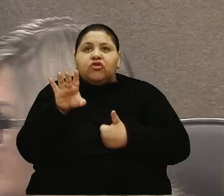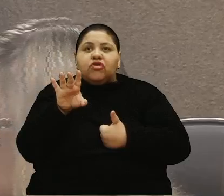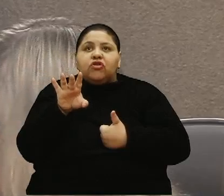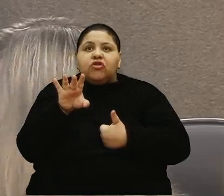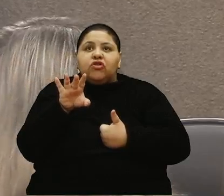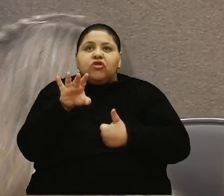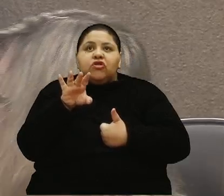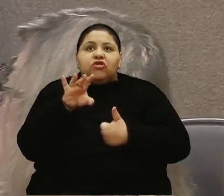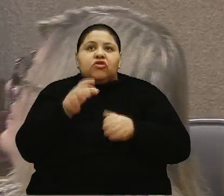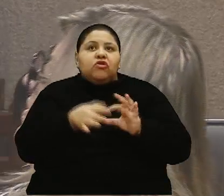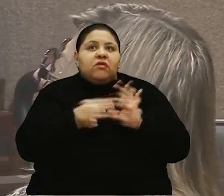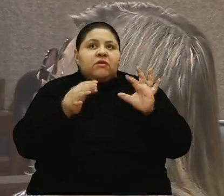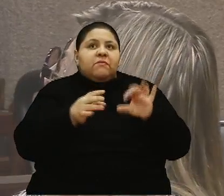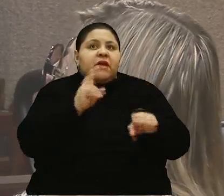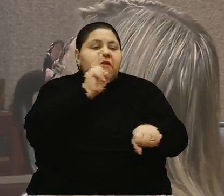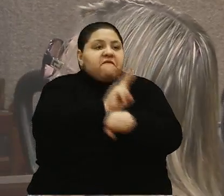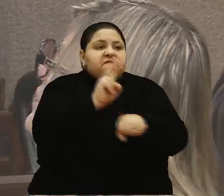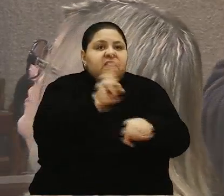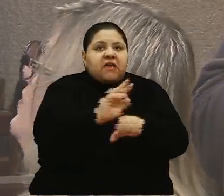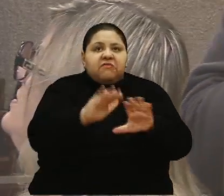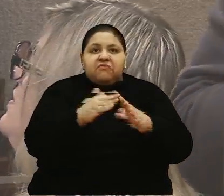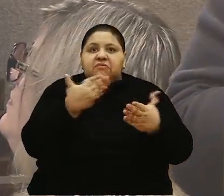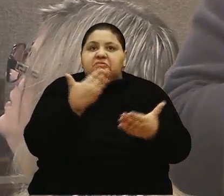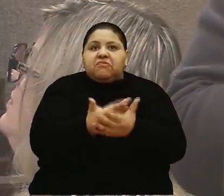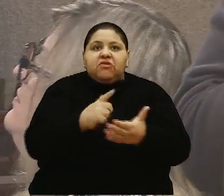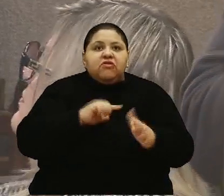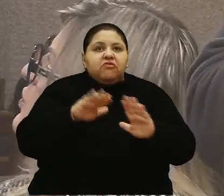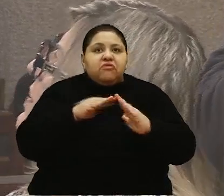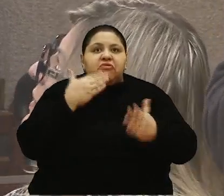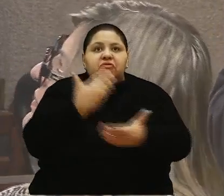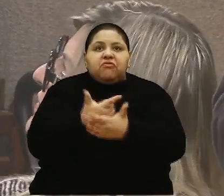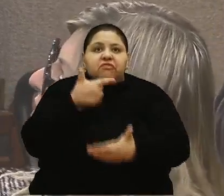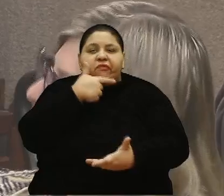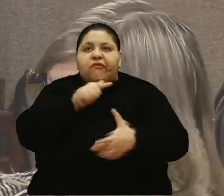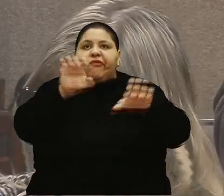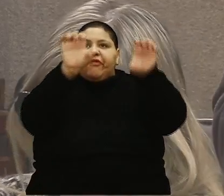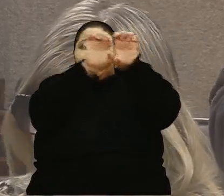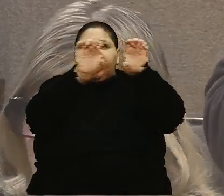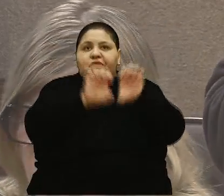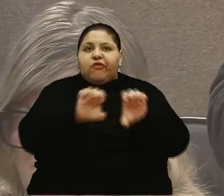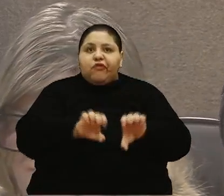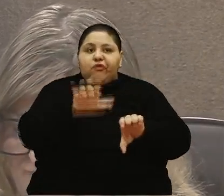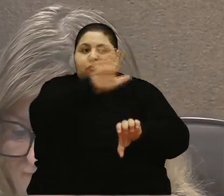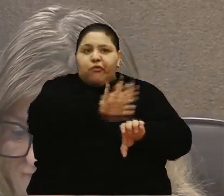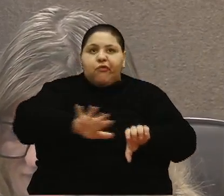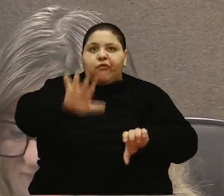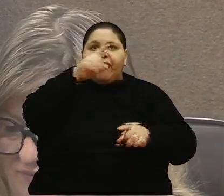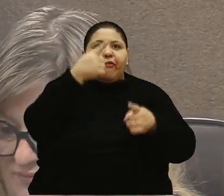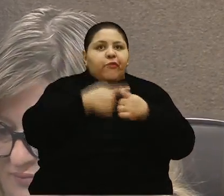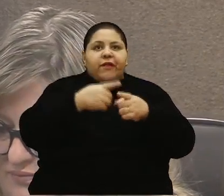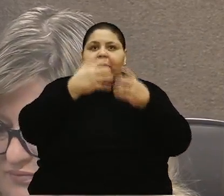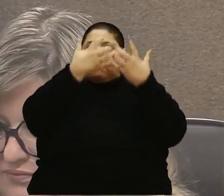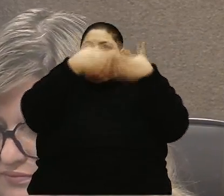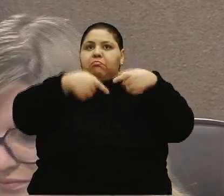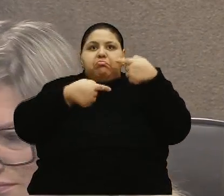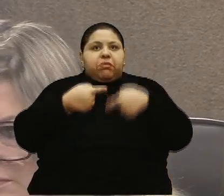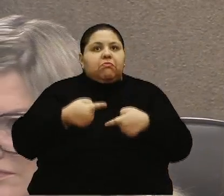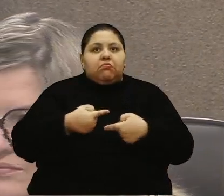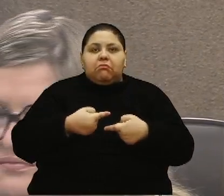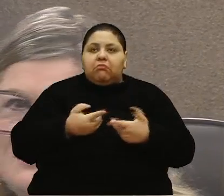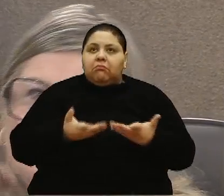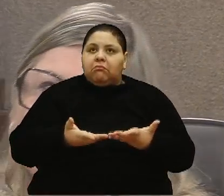de vaga de escola porque não tem escola, aí não conseguem uma estrutura da rede toda porque não funciona.